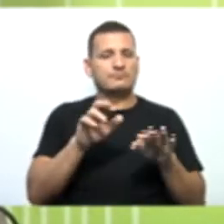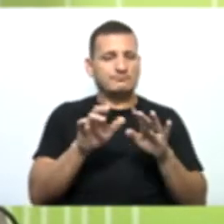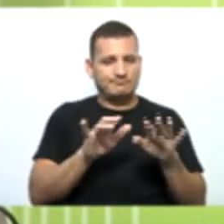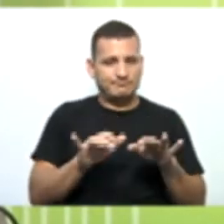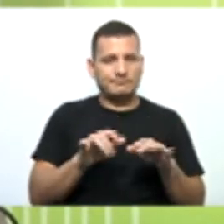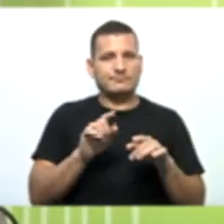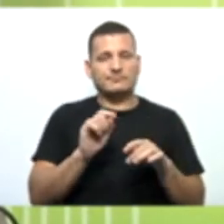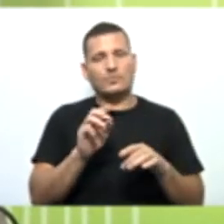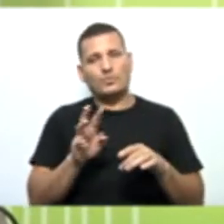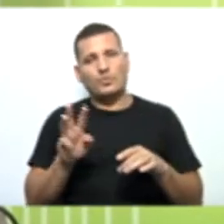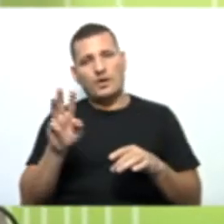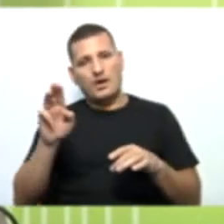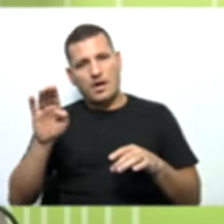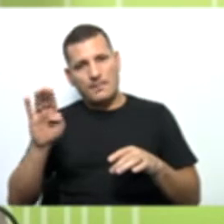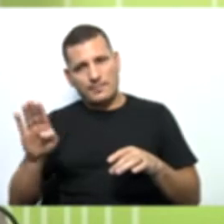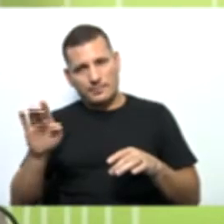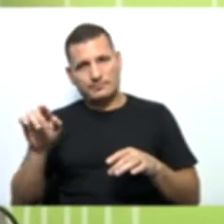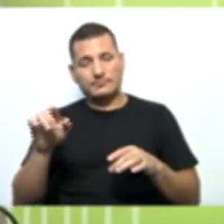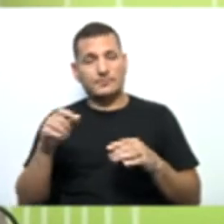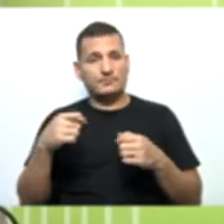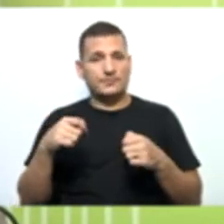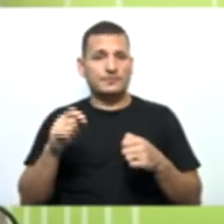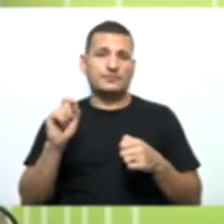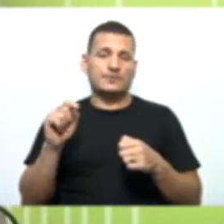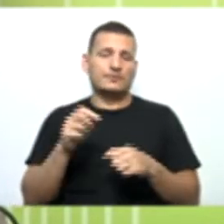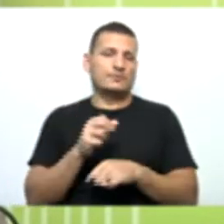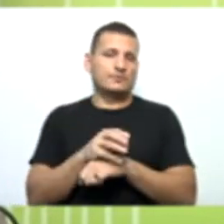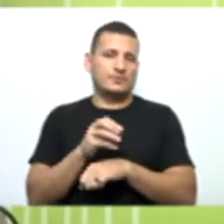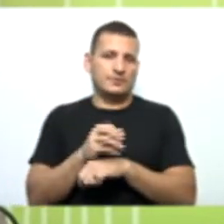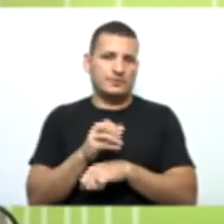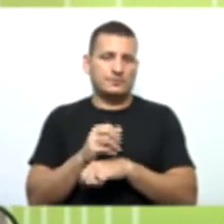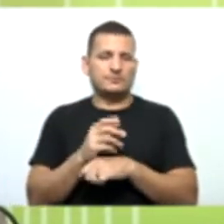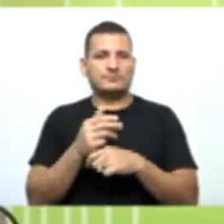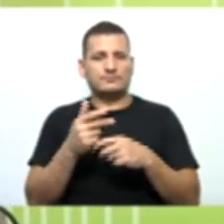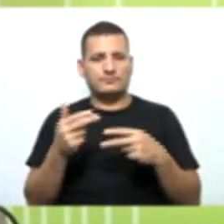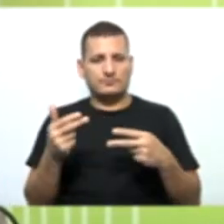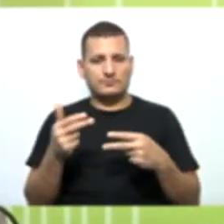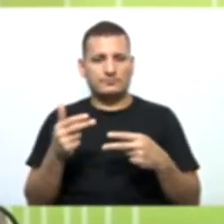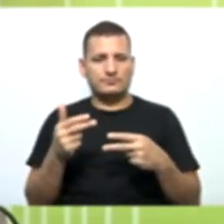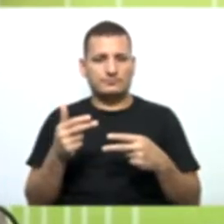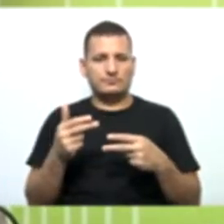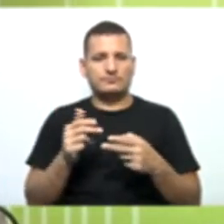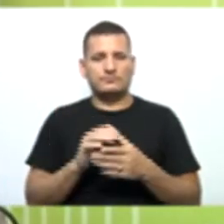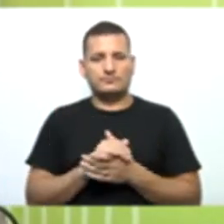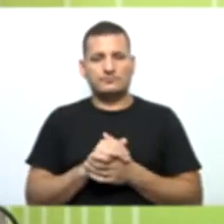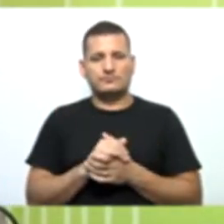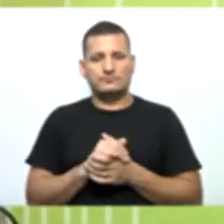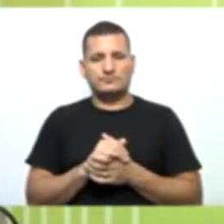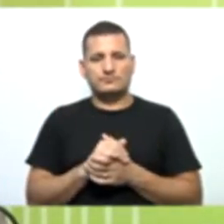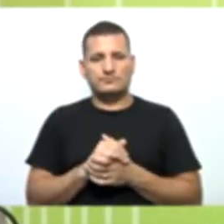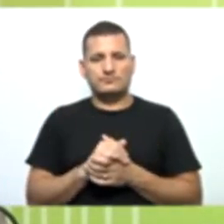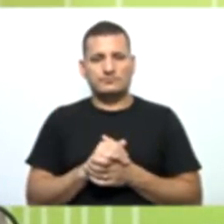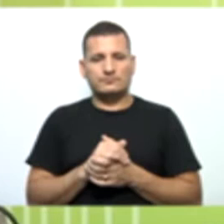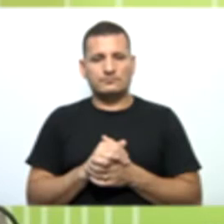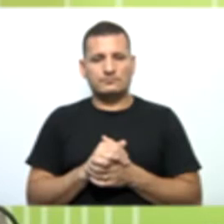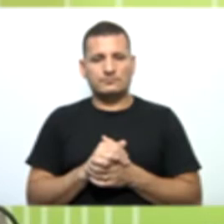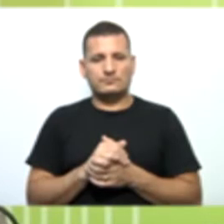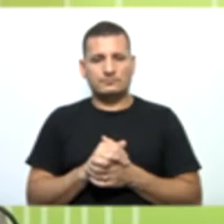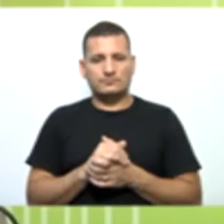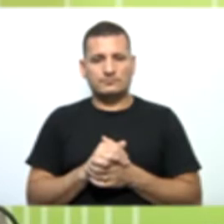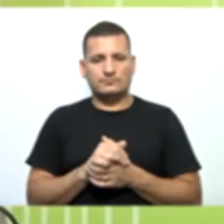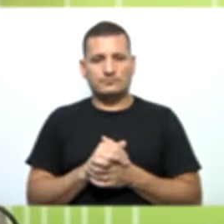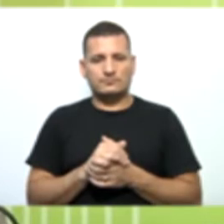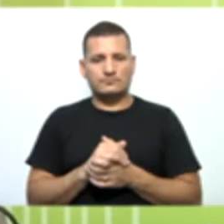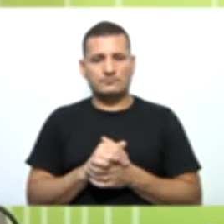web a gente precisa trabalhar orientado a objeto, né, Marlon? Isso aí é uma atenção que a gente chama